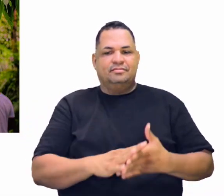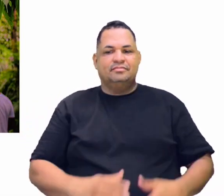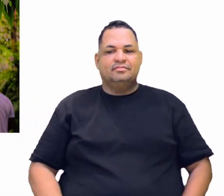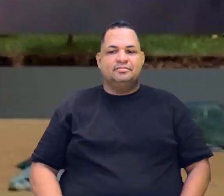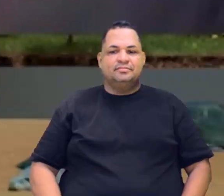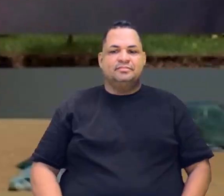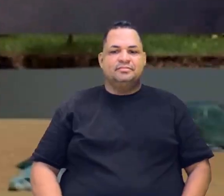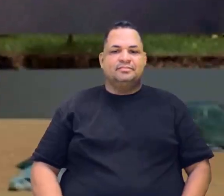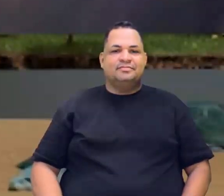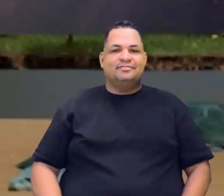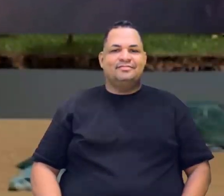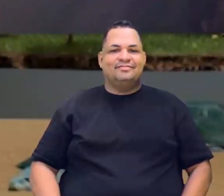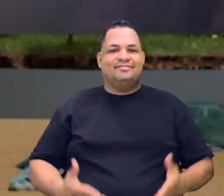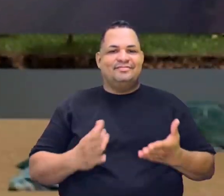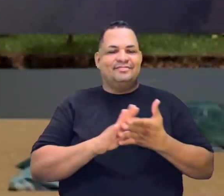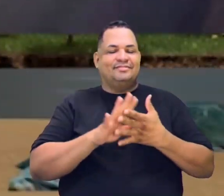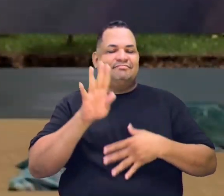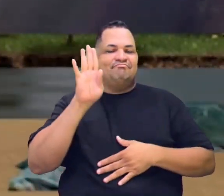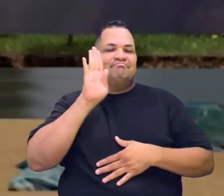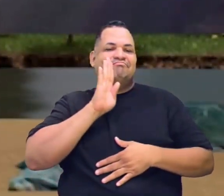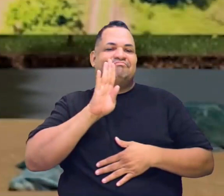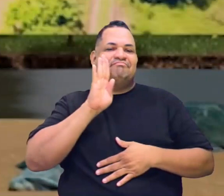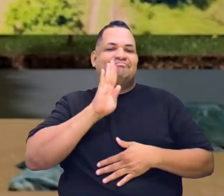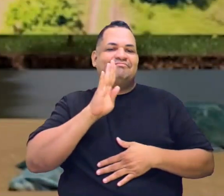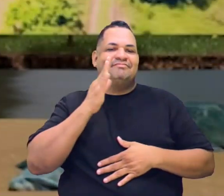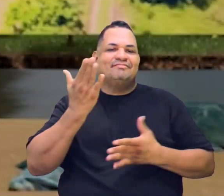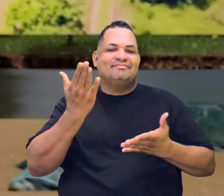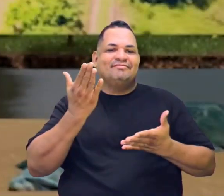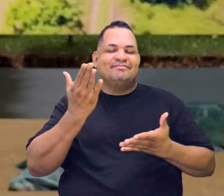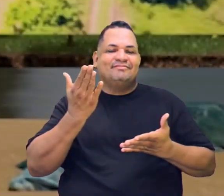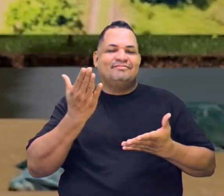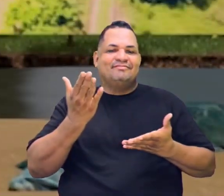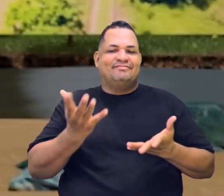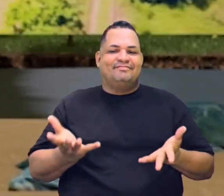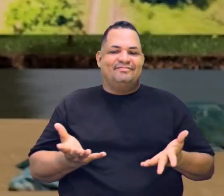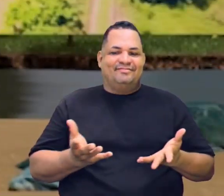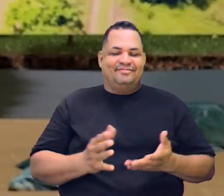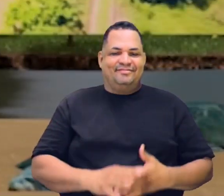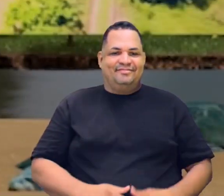mim. Olha que legal. Rapaz,